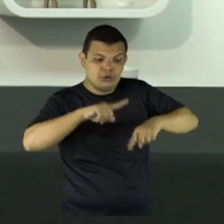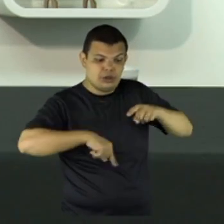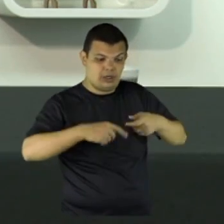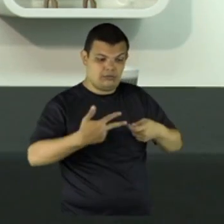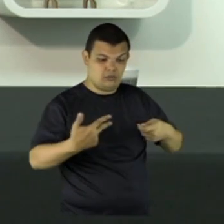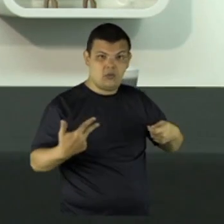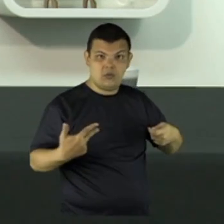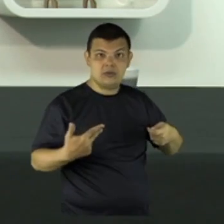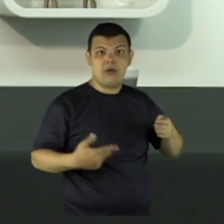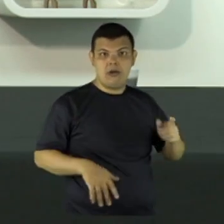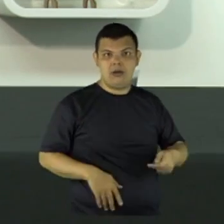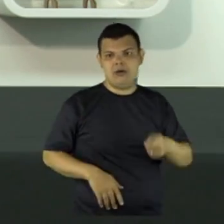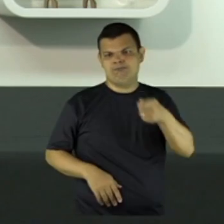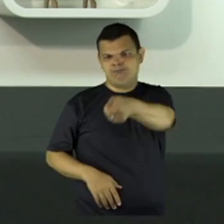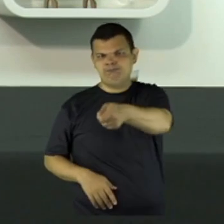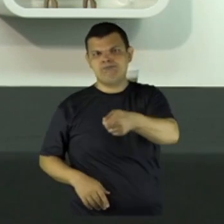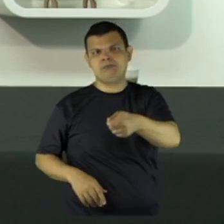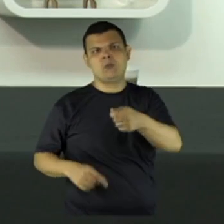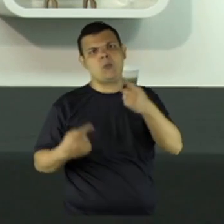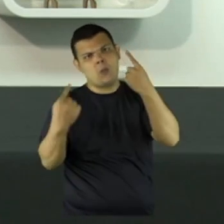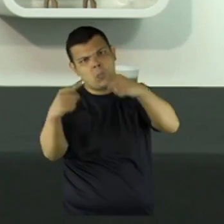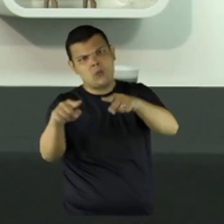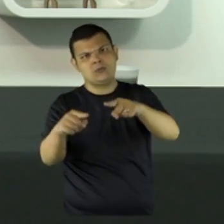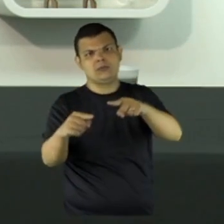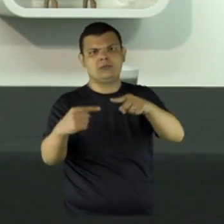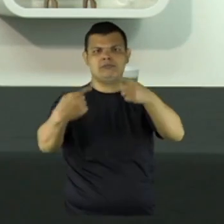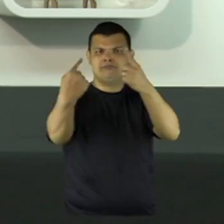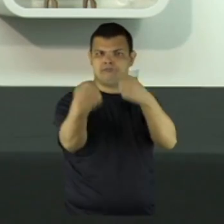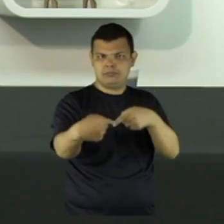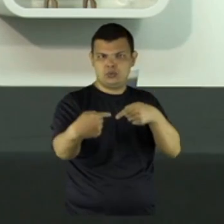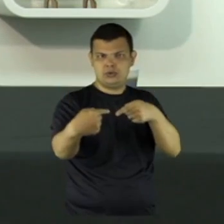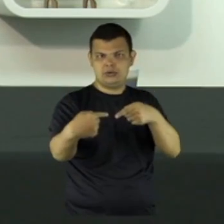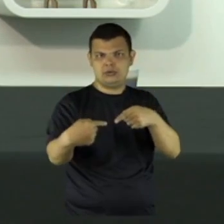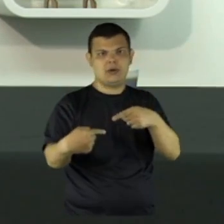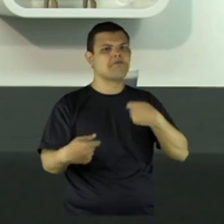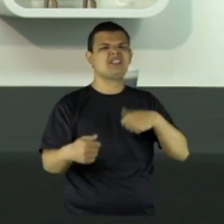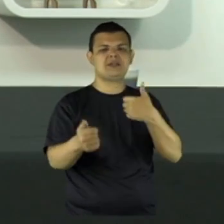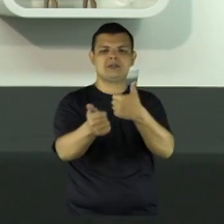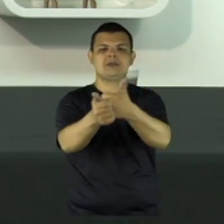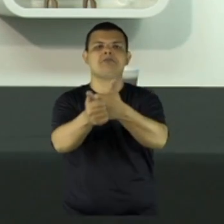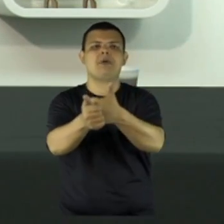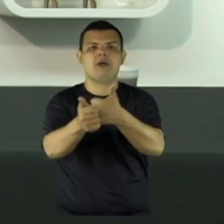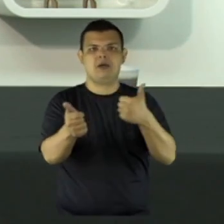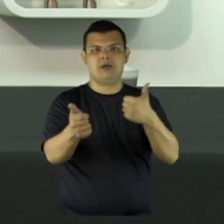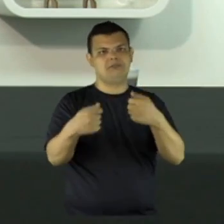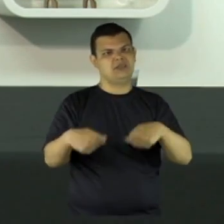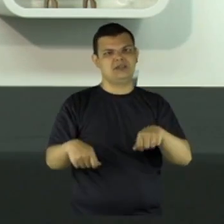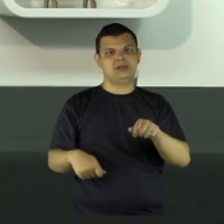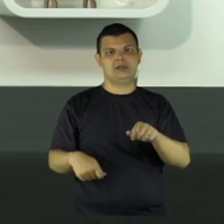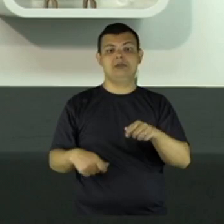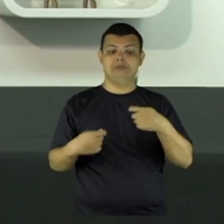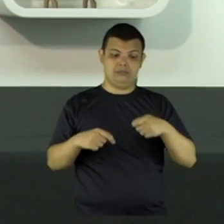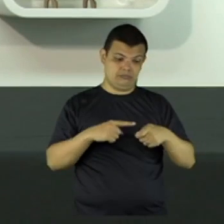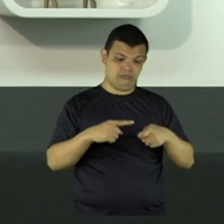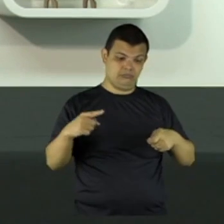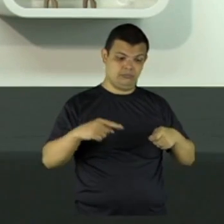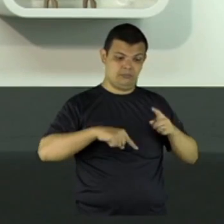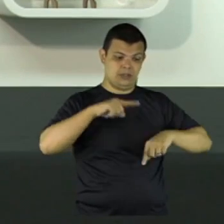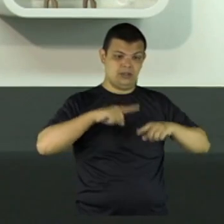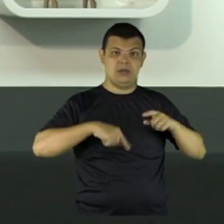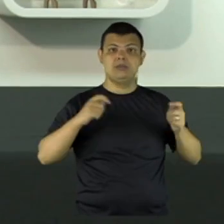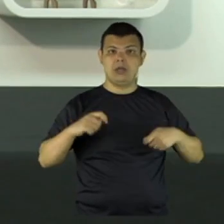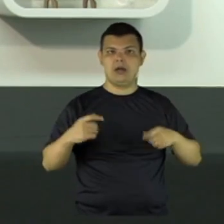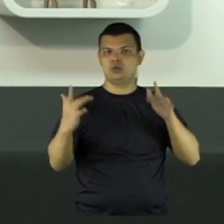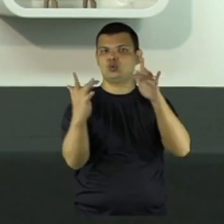o oponente, certo? Ou seja, você não precisa se aproximar dele, você vai ter um objeto em que você vai